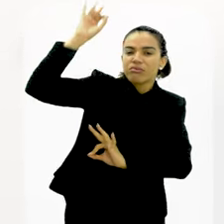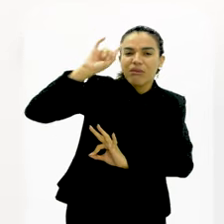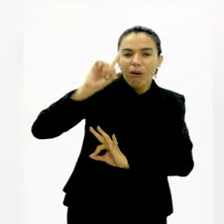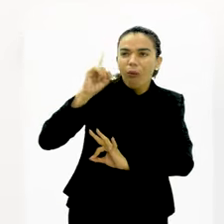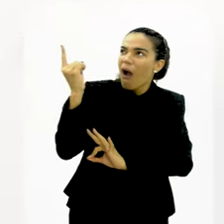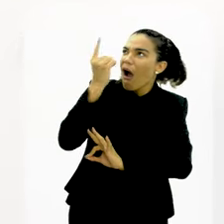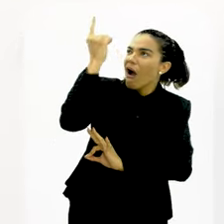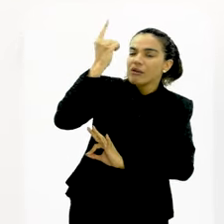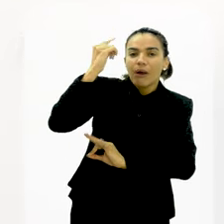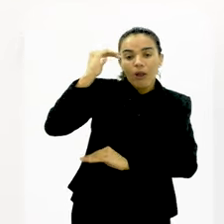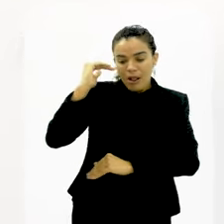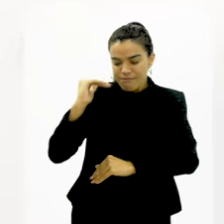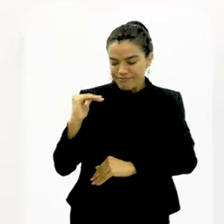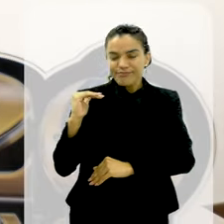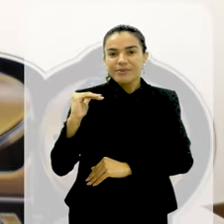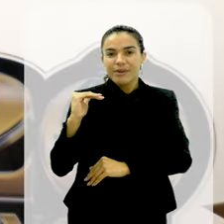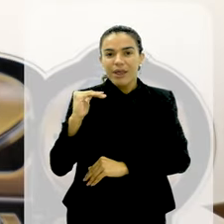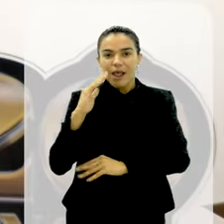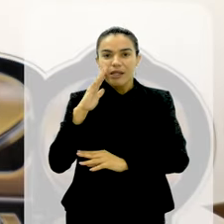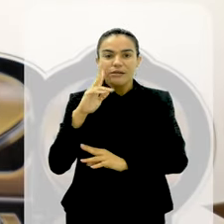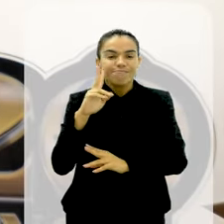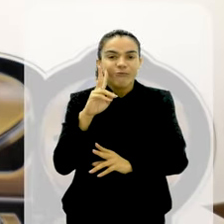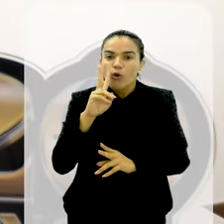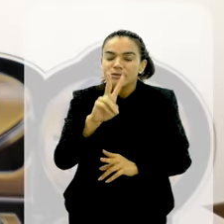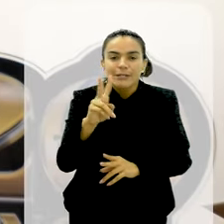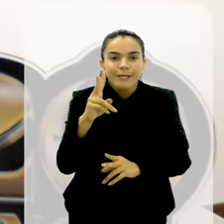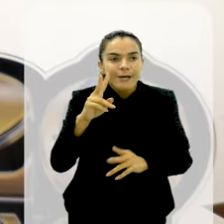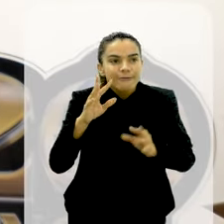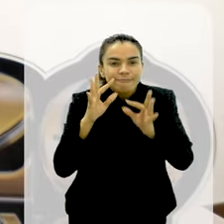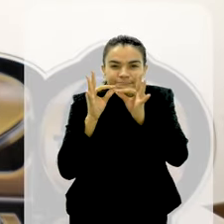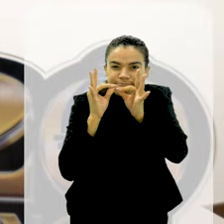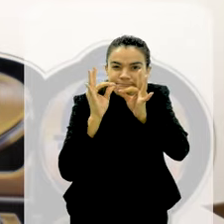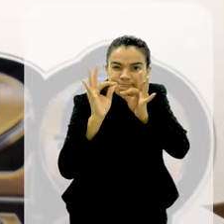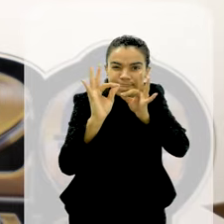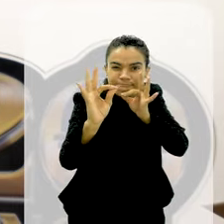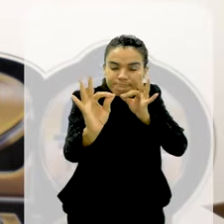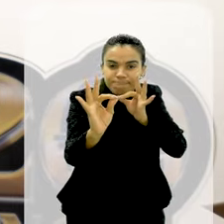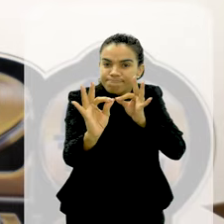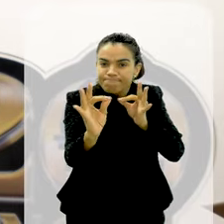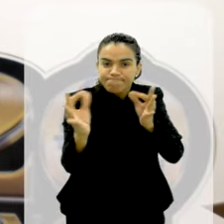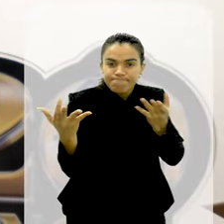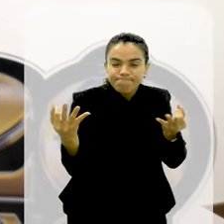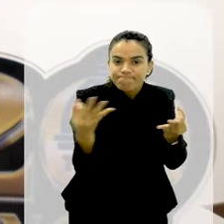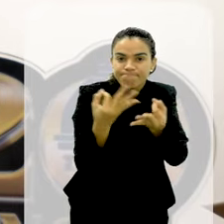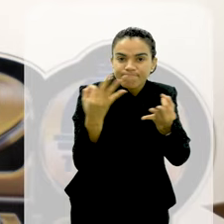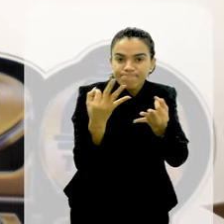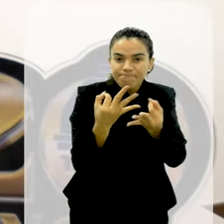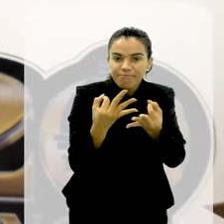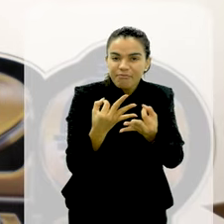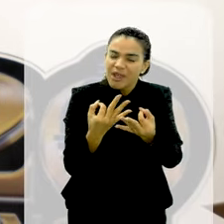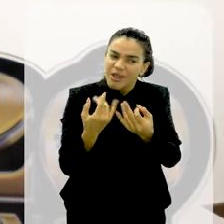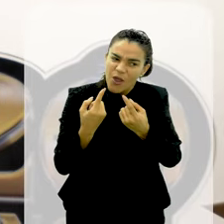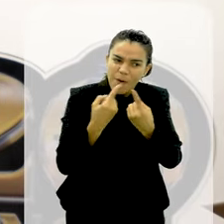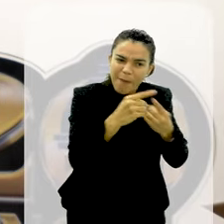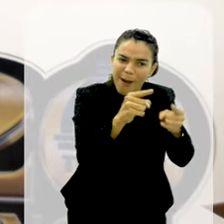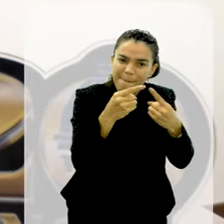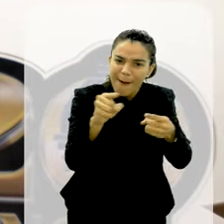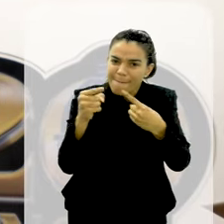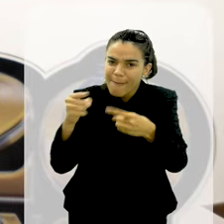né? Ele tinha um olhar grande para tudo. Grande para tudo. Então eu costumo fazer